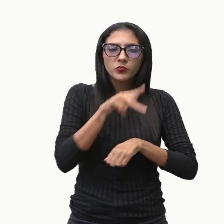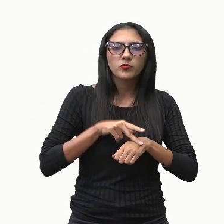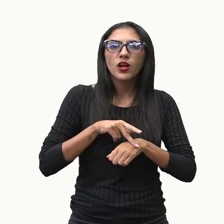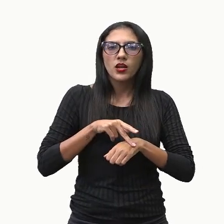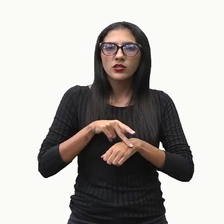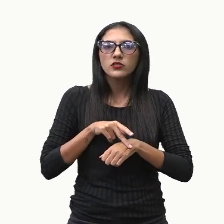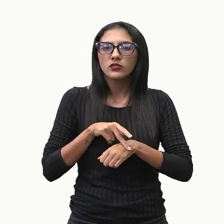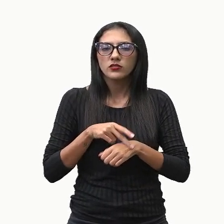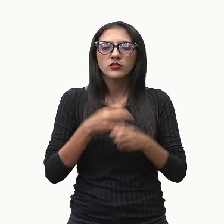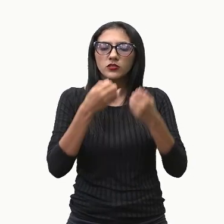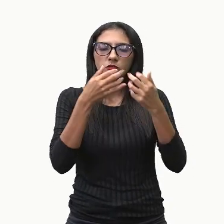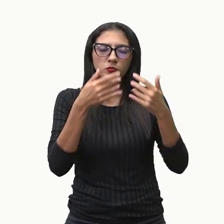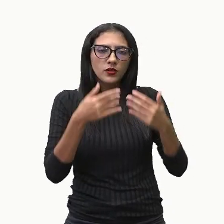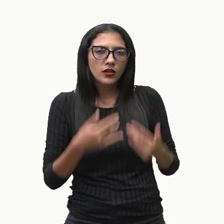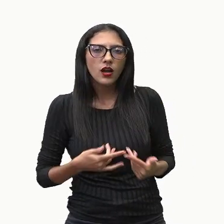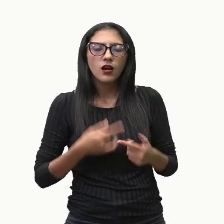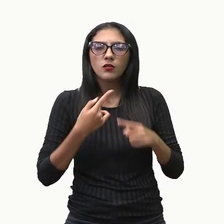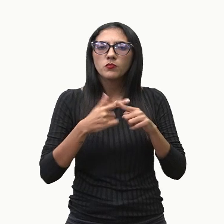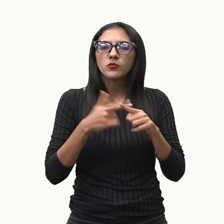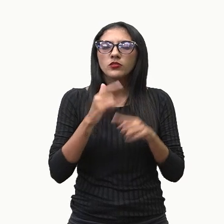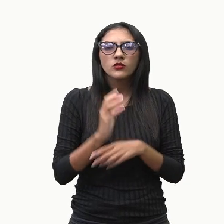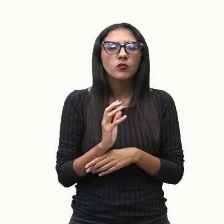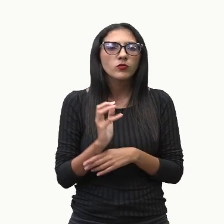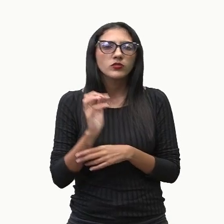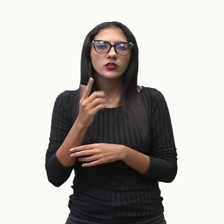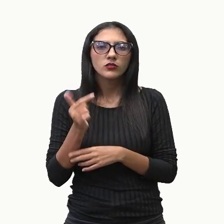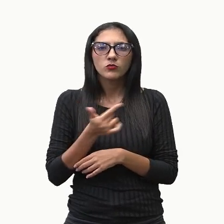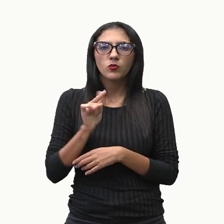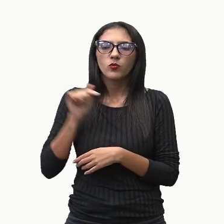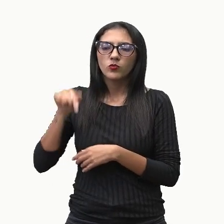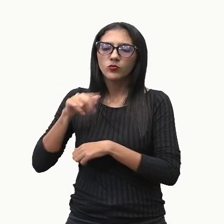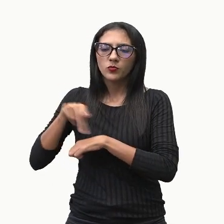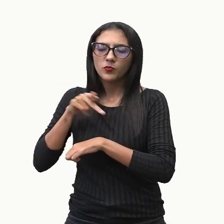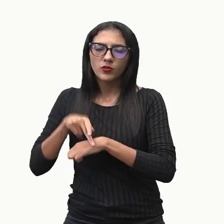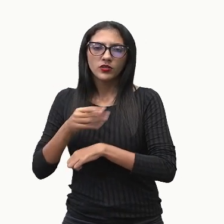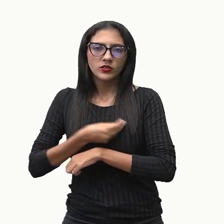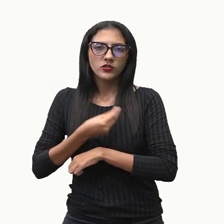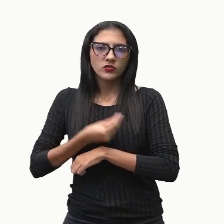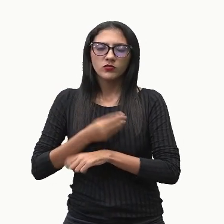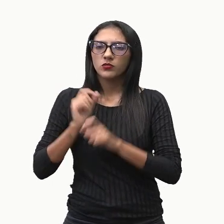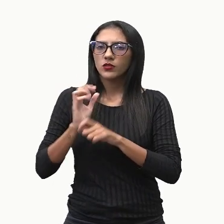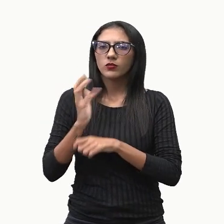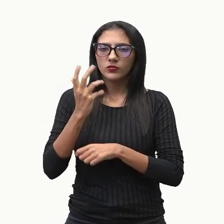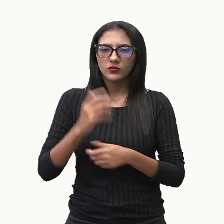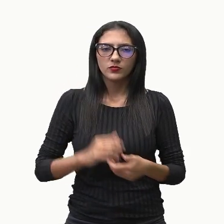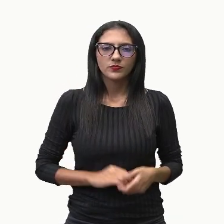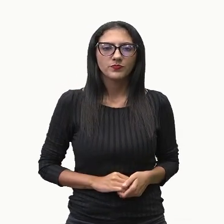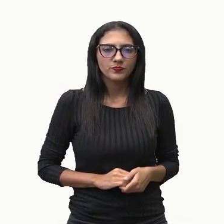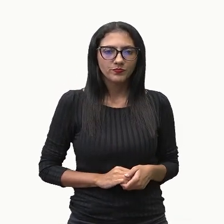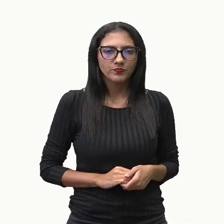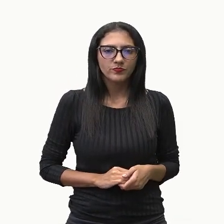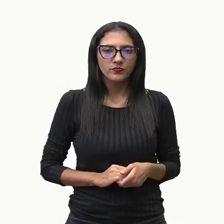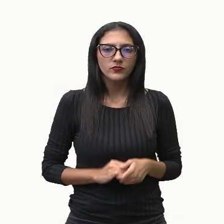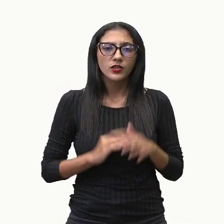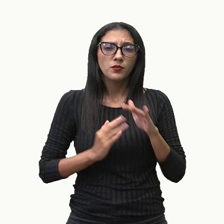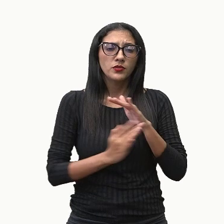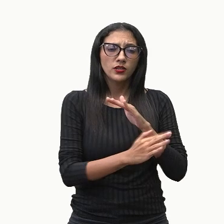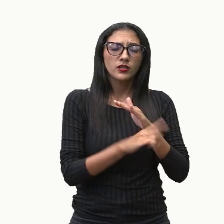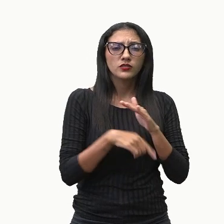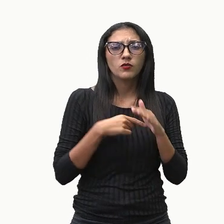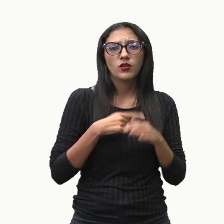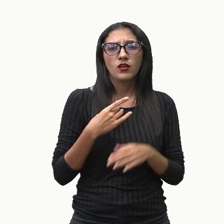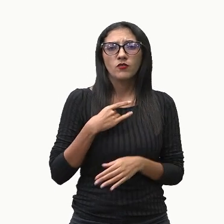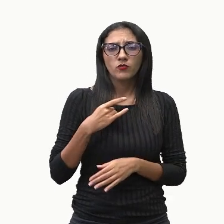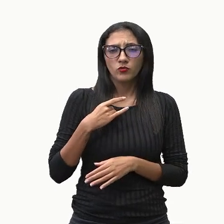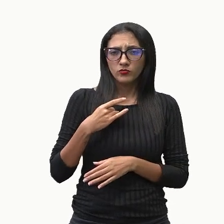sua situação ali, a situação ruim que lhe oprime, não é isso? A migração é em grande parte voluntária, enquanto